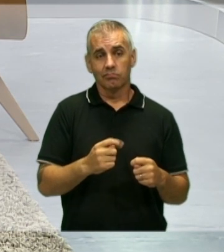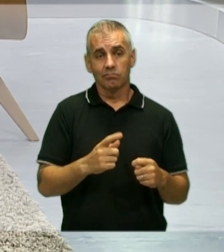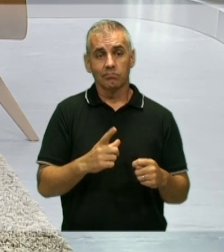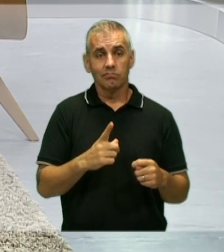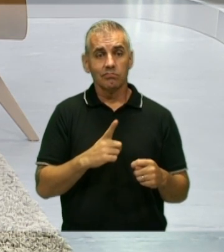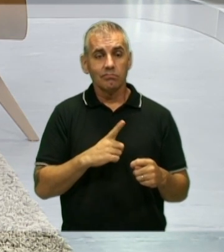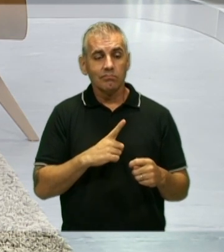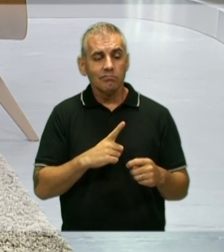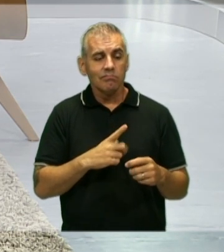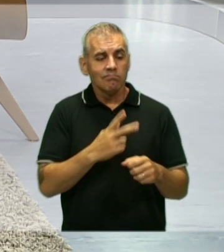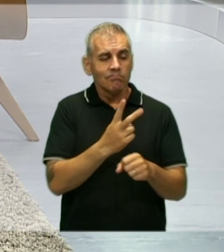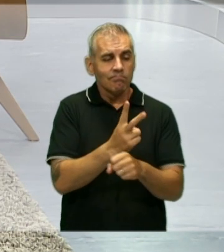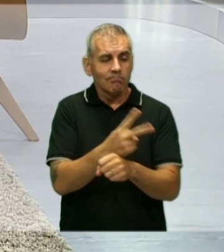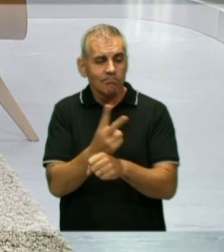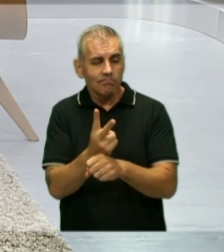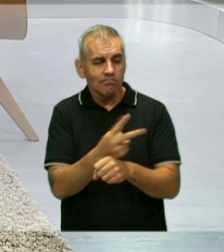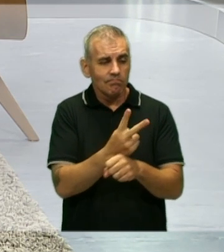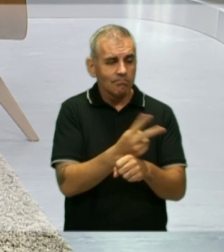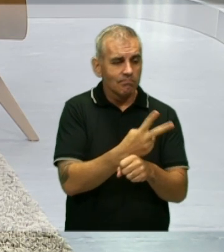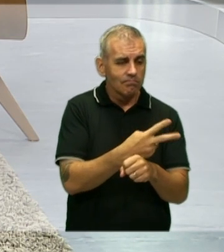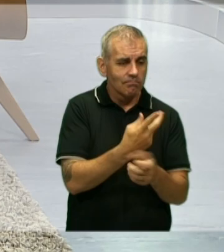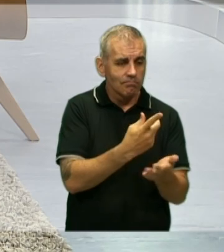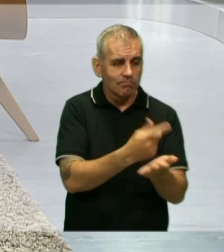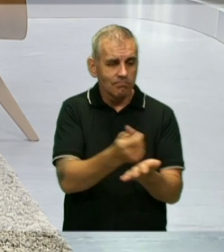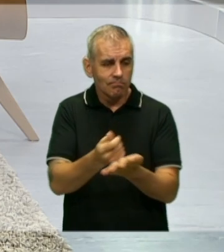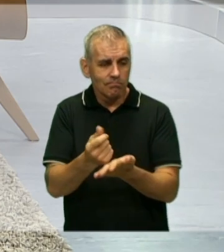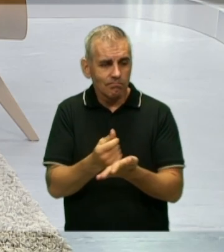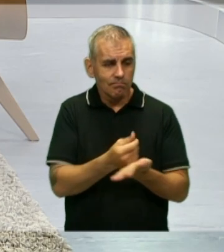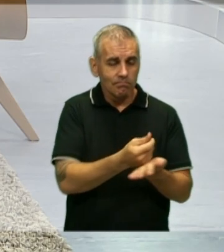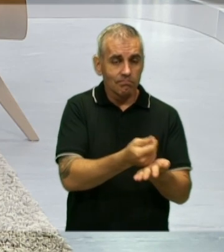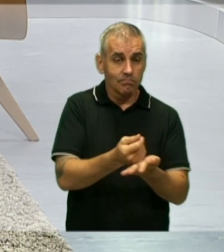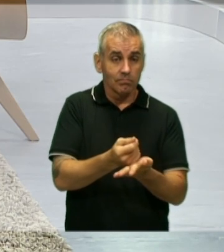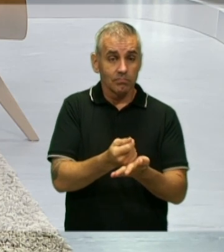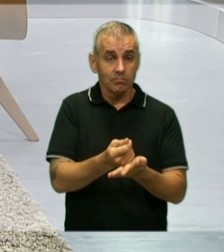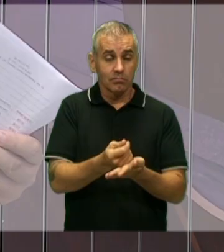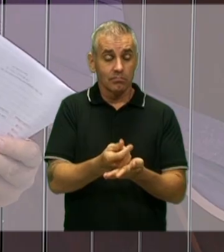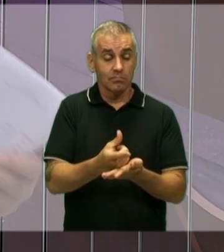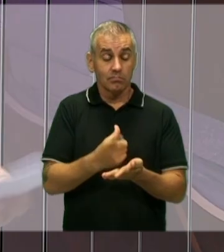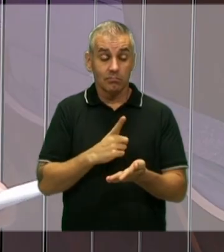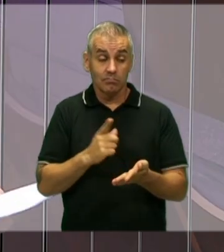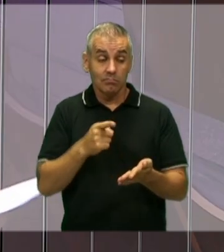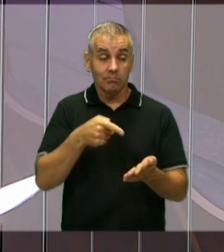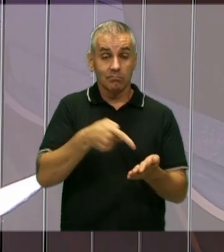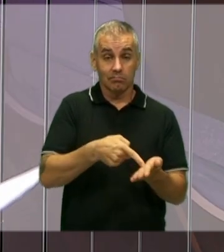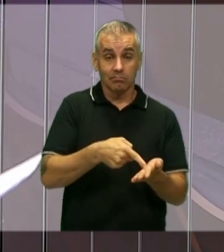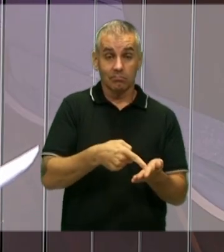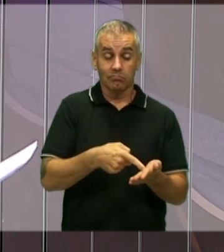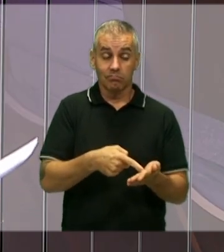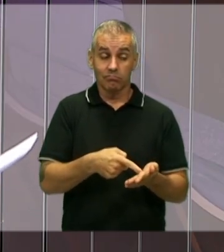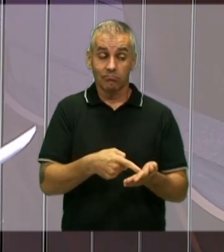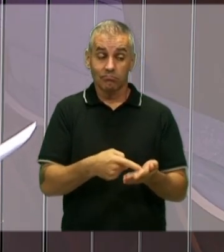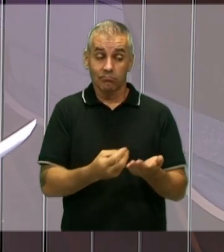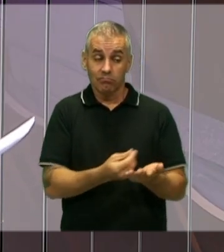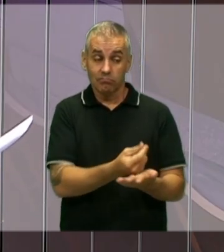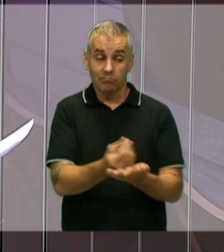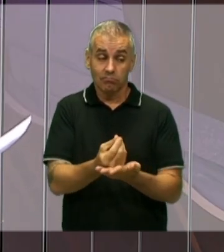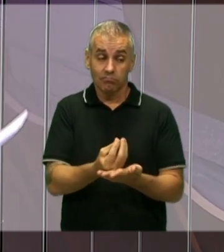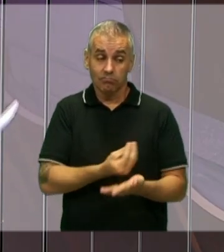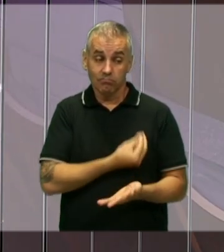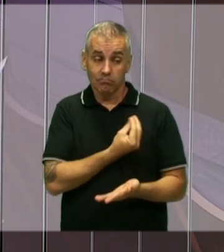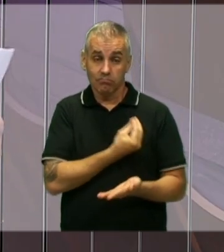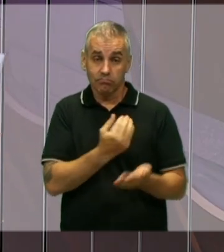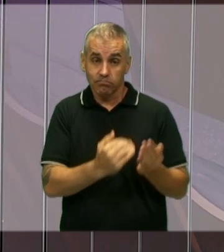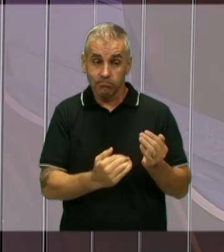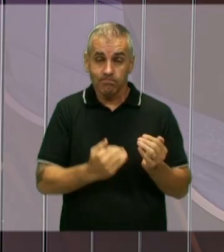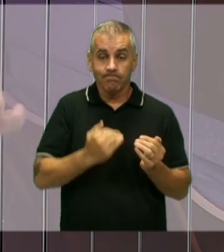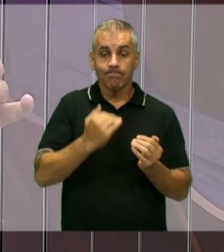há muita procura de investidores, de pessoas que vêm com muito dinheiro para cá e o custo de vida com isso vai subindo e